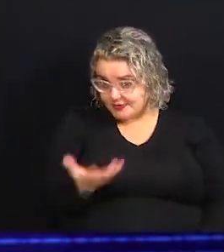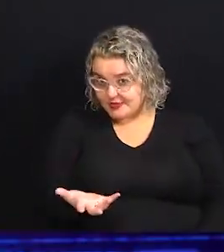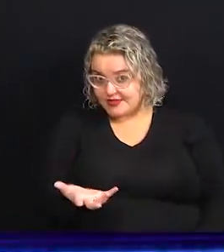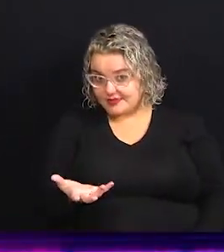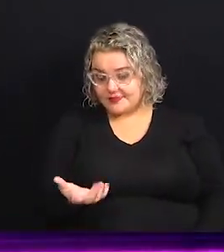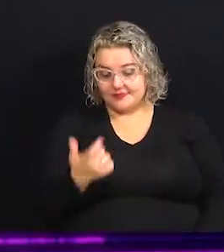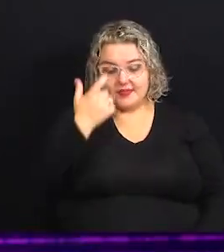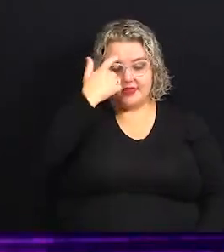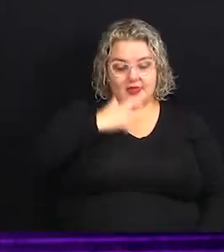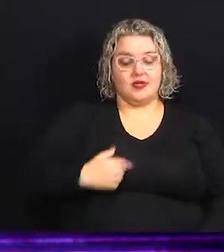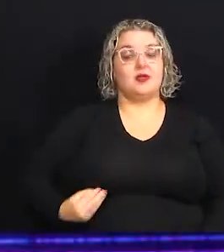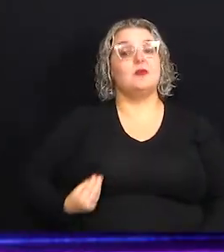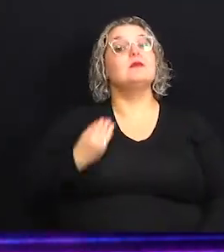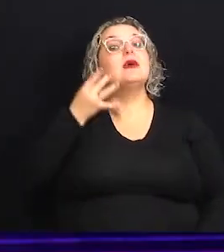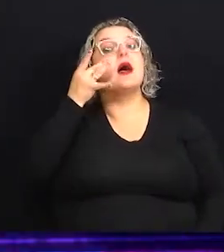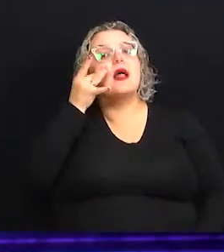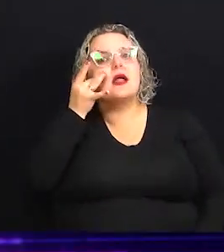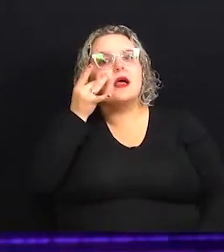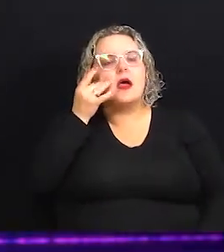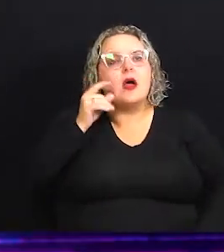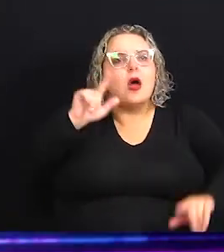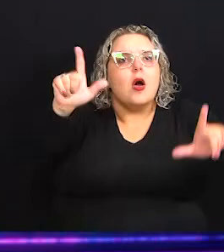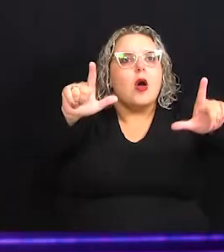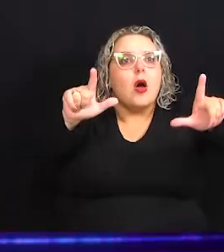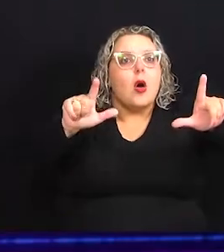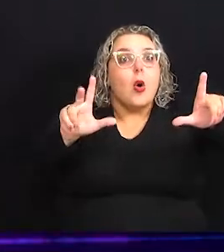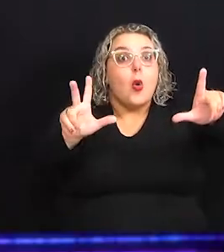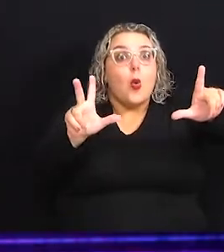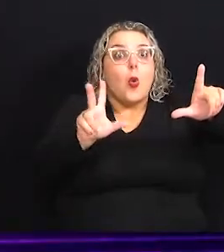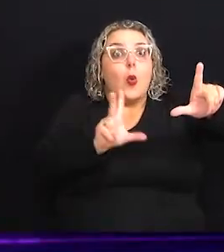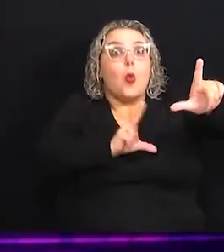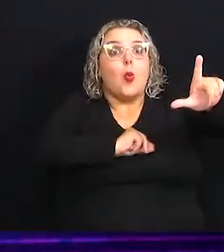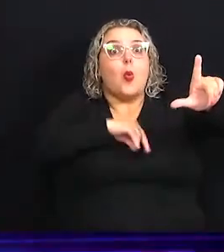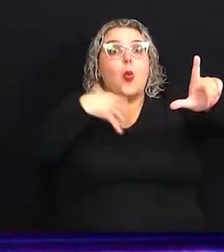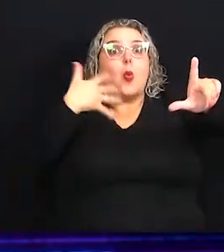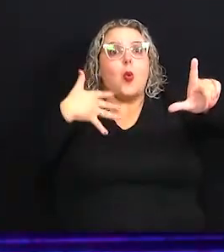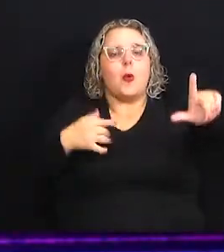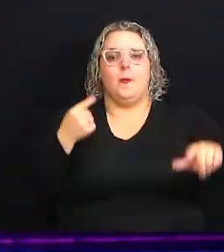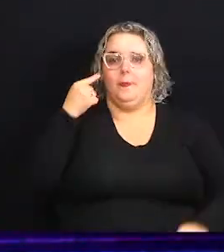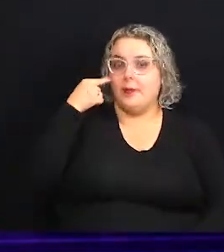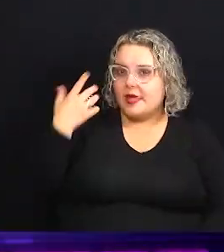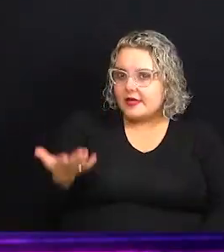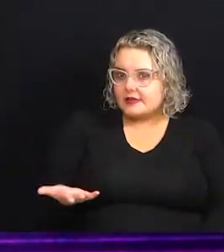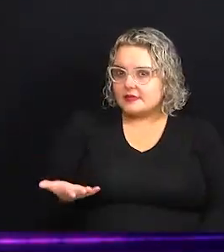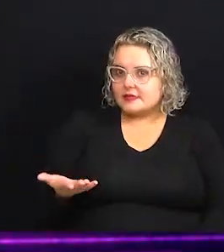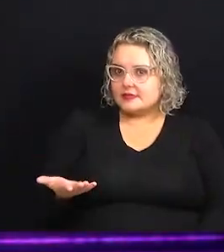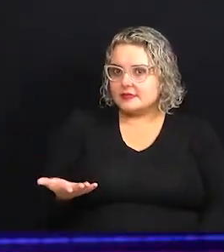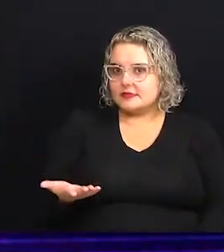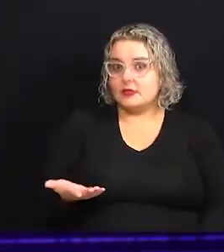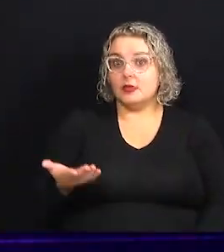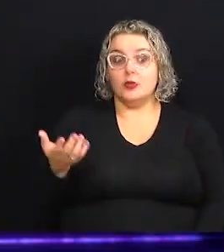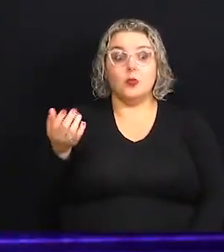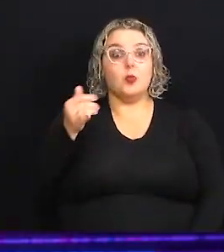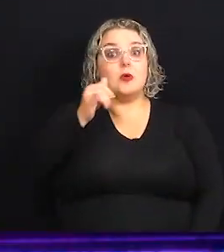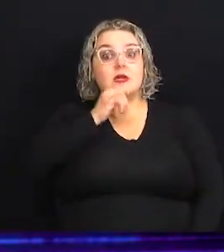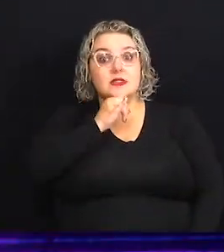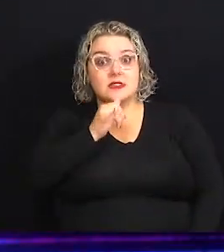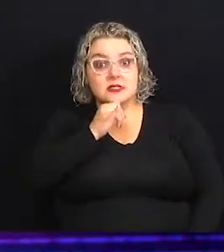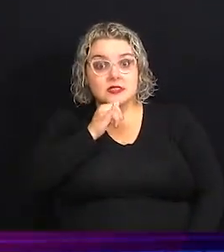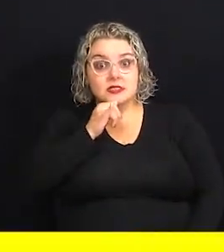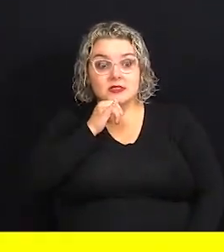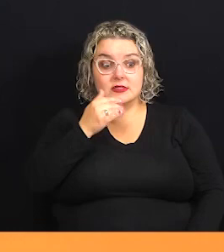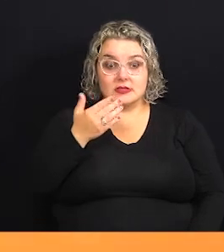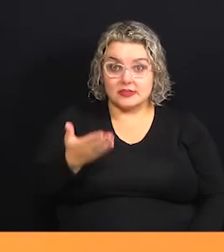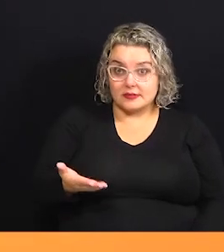esse sentimento. Eu estou ali, ou se ela está ali, eu também posso estar. Imagina quanto de